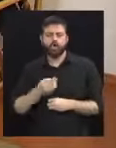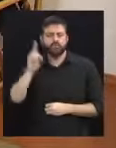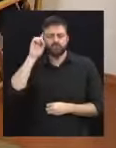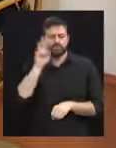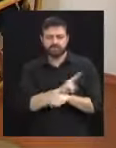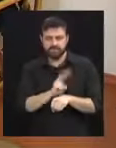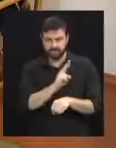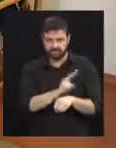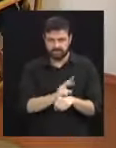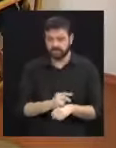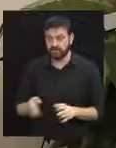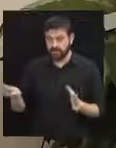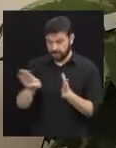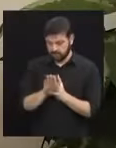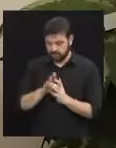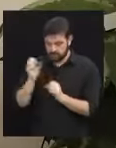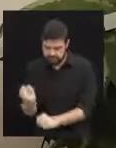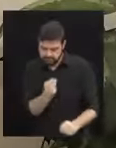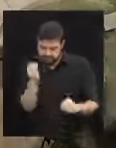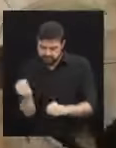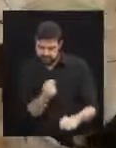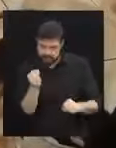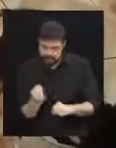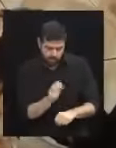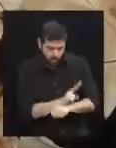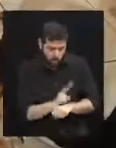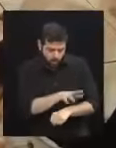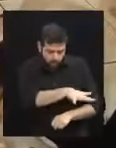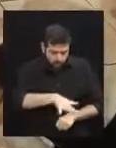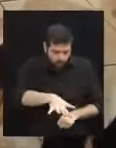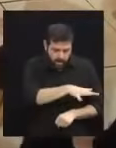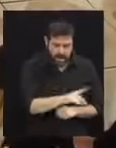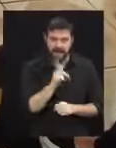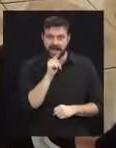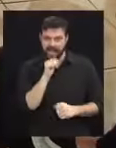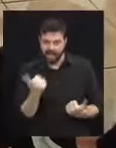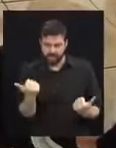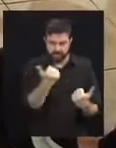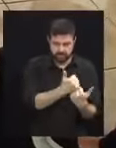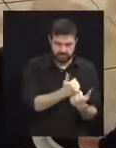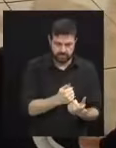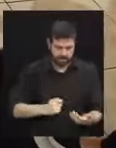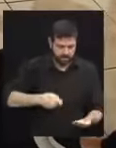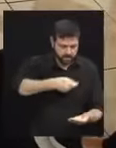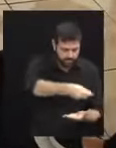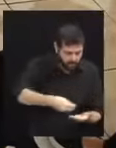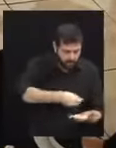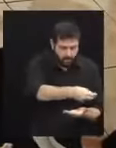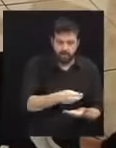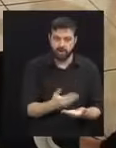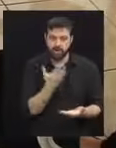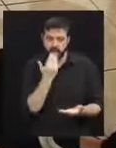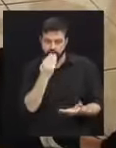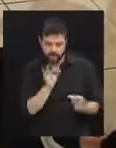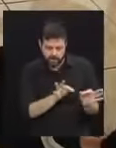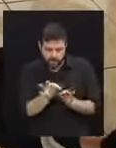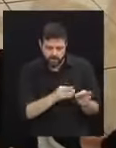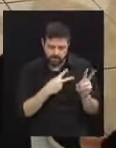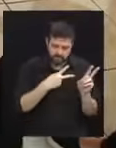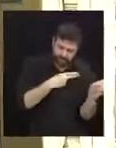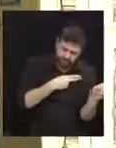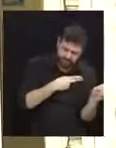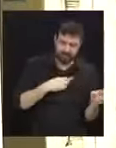desses bichos? Eu chego, eu vou limpar, né, onde eles ficam, troco água, coloco comida, arrumo onde eles dormem. Aí